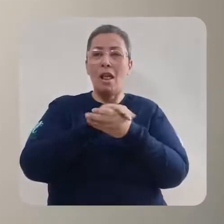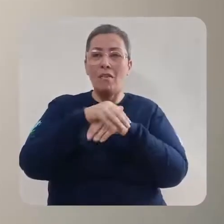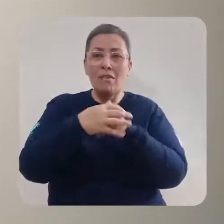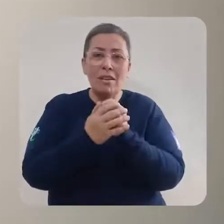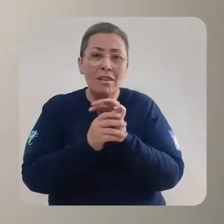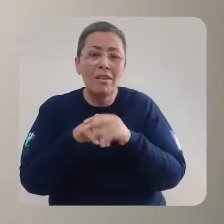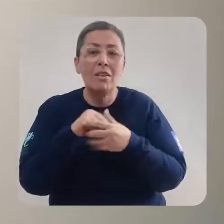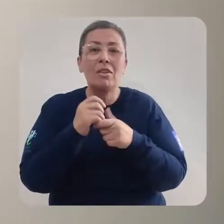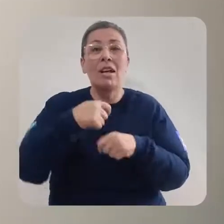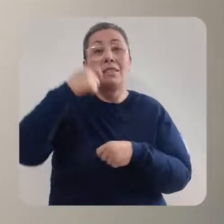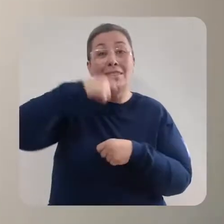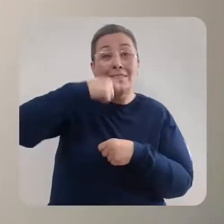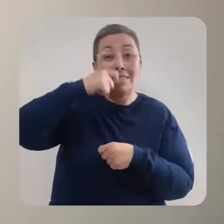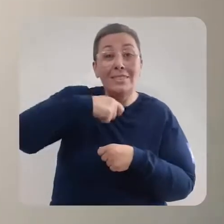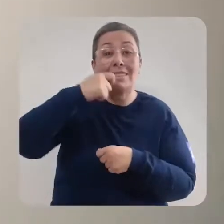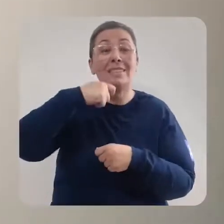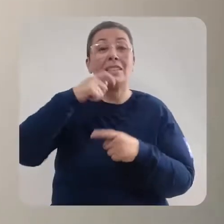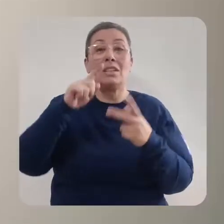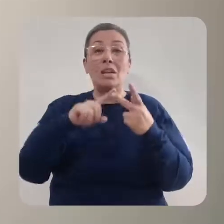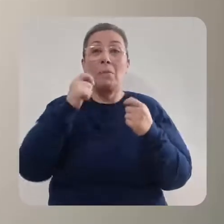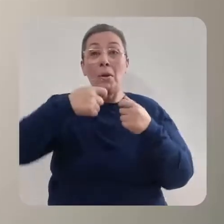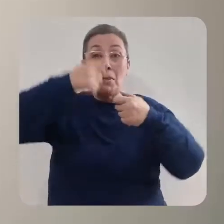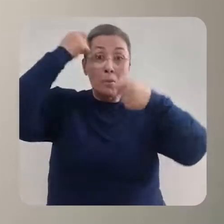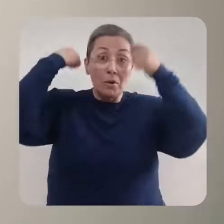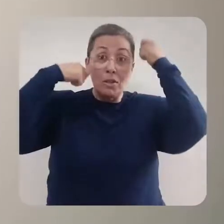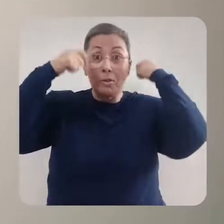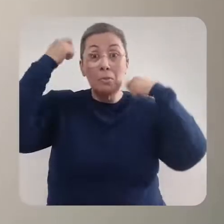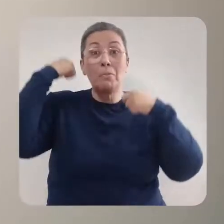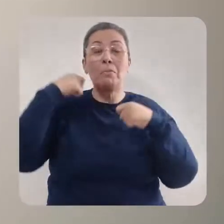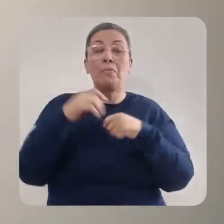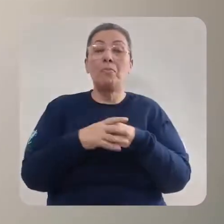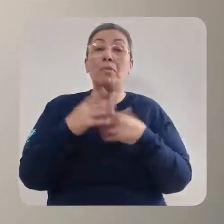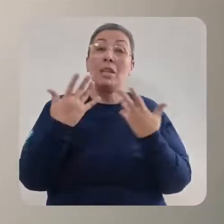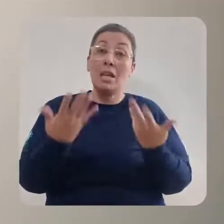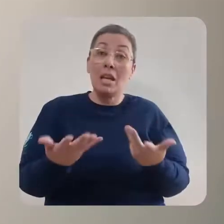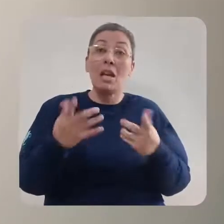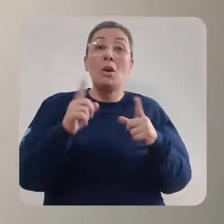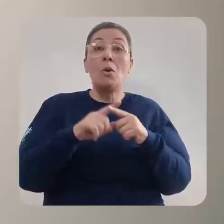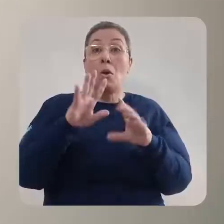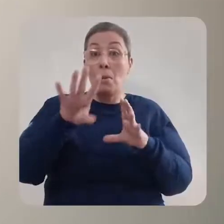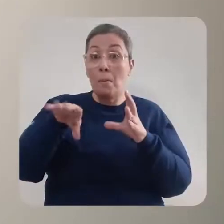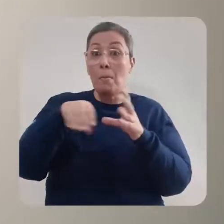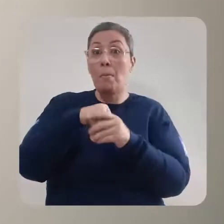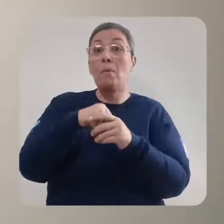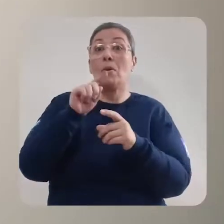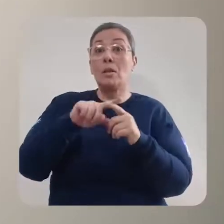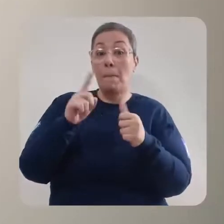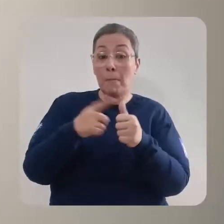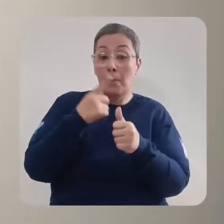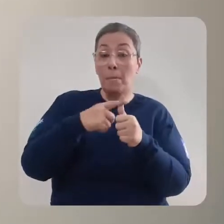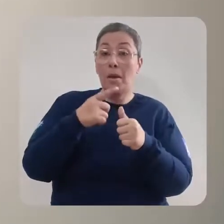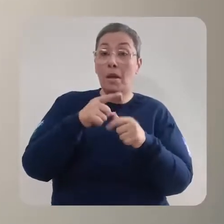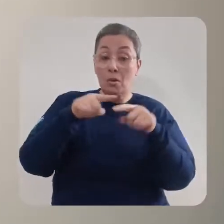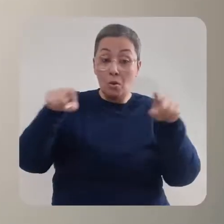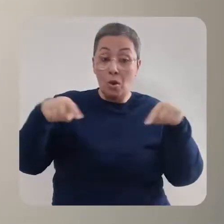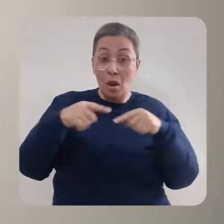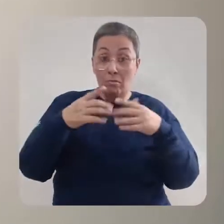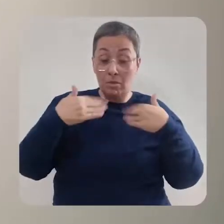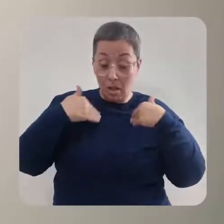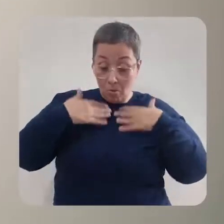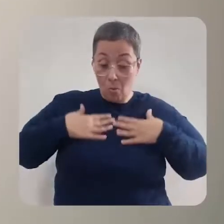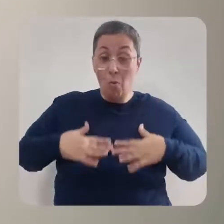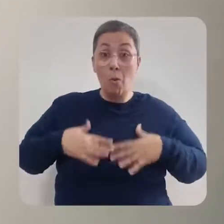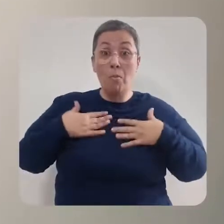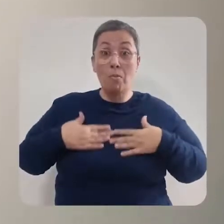lavar as mãos, é escovar os dentes, é pentear os cabelos, né? E que fazem parte deste primeiro ambiente que é o nosso